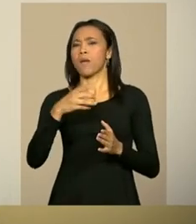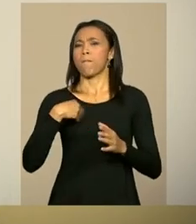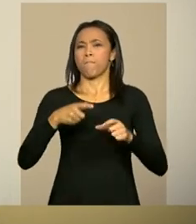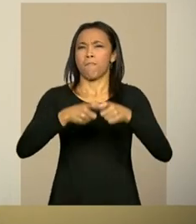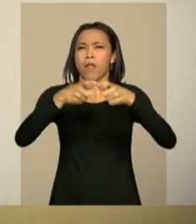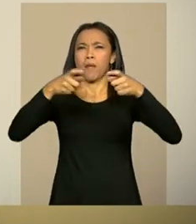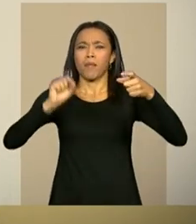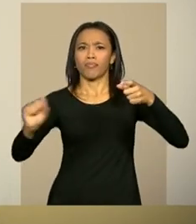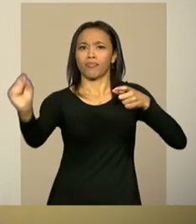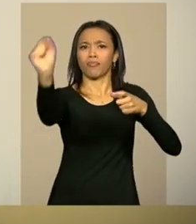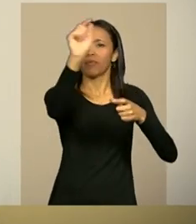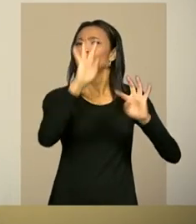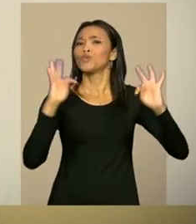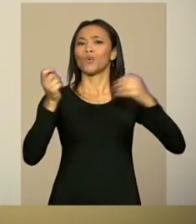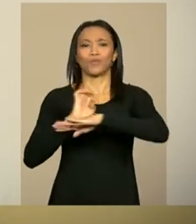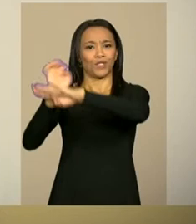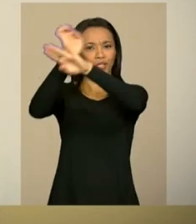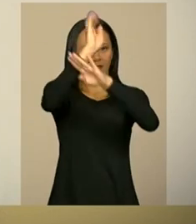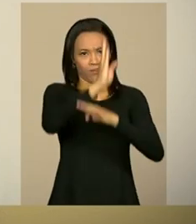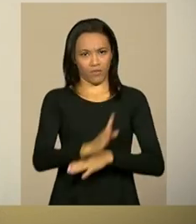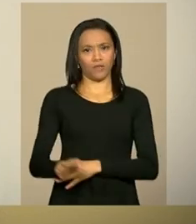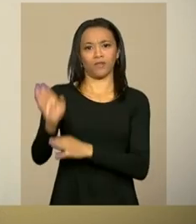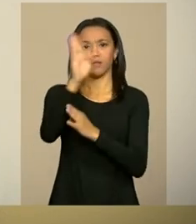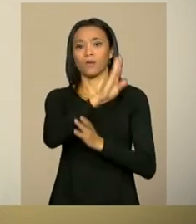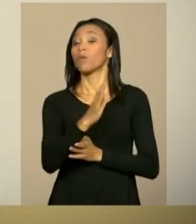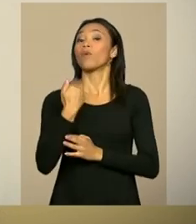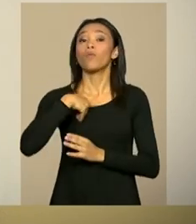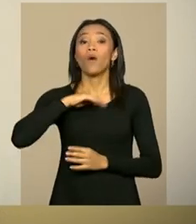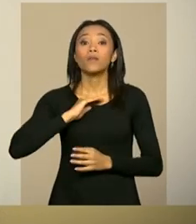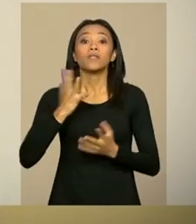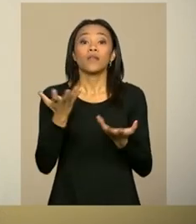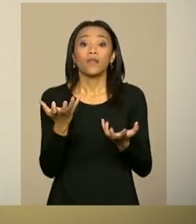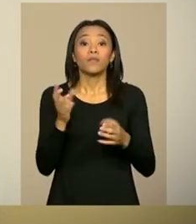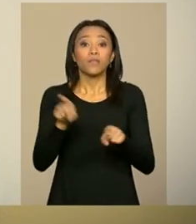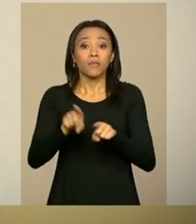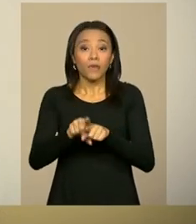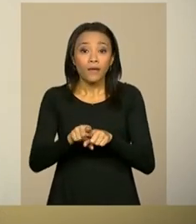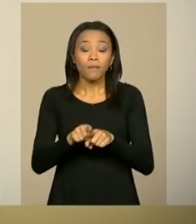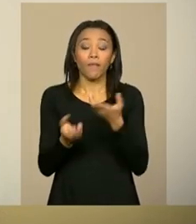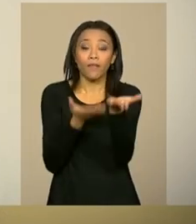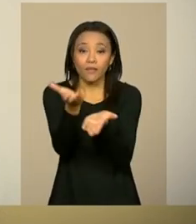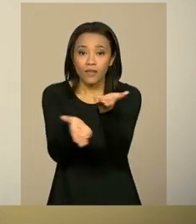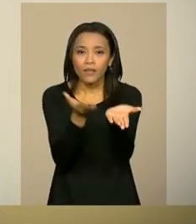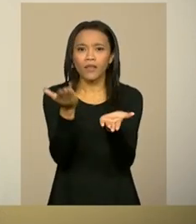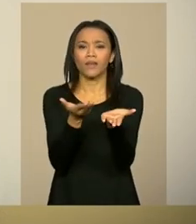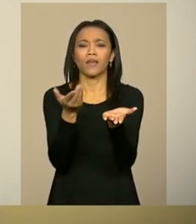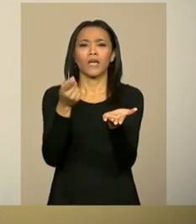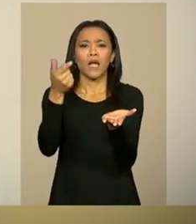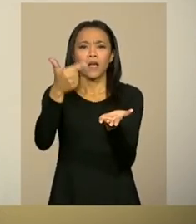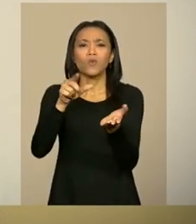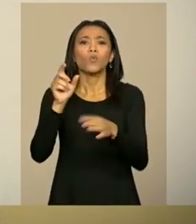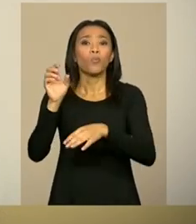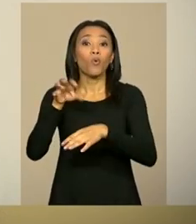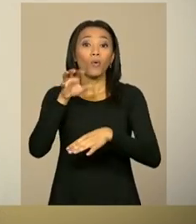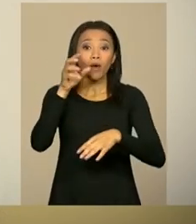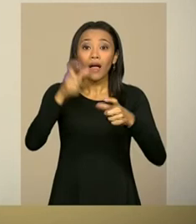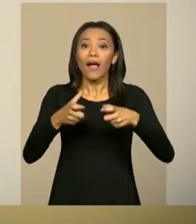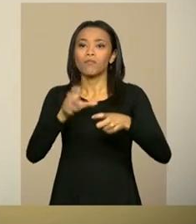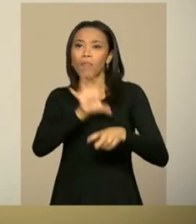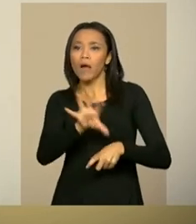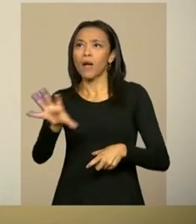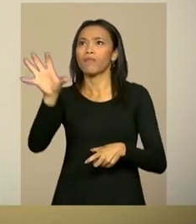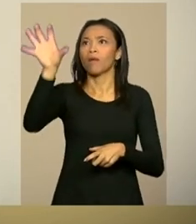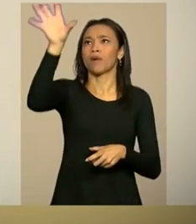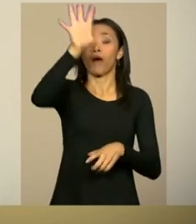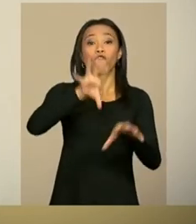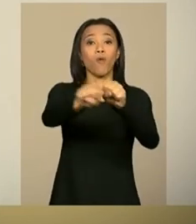municípios em todos os estados do país buscamos atender também Luciano as demandas regionais por formação porque elas